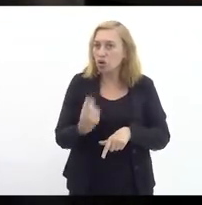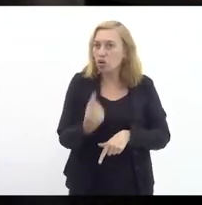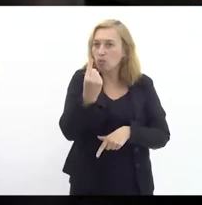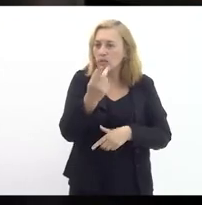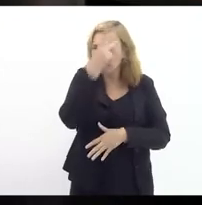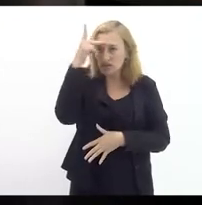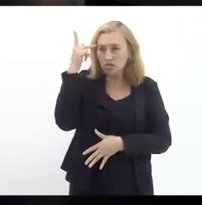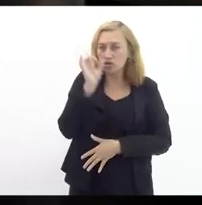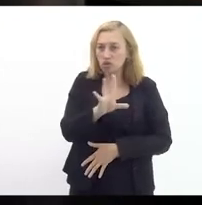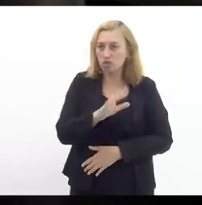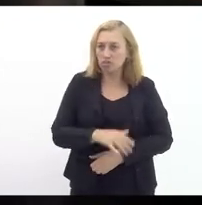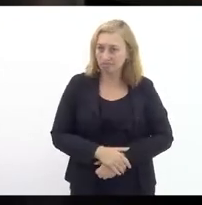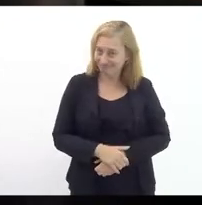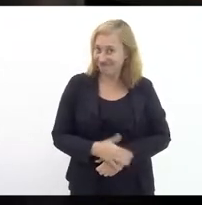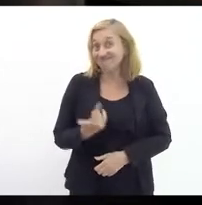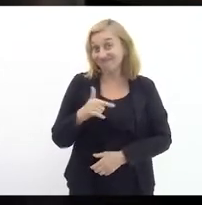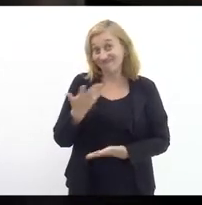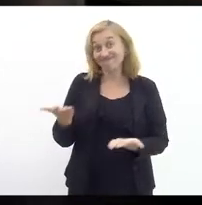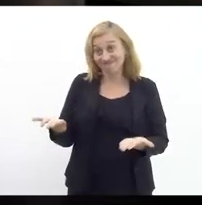É isso.